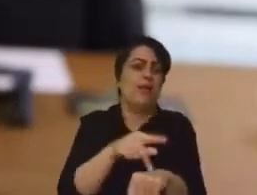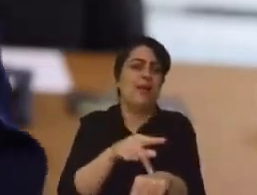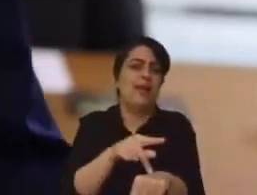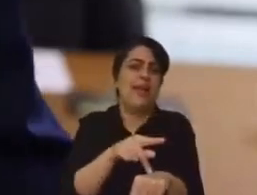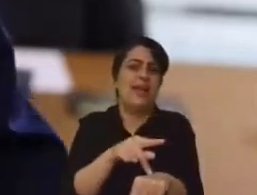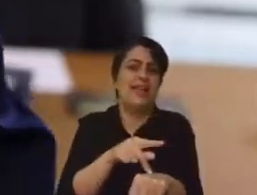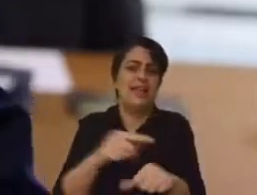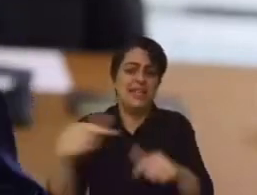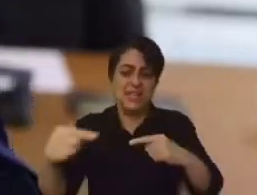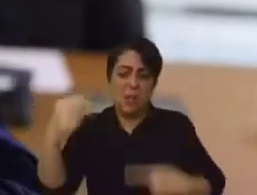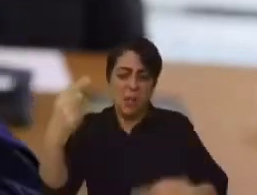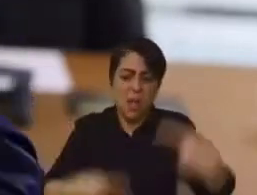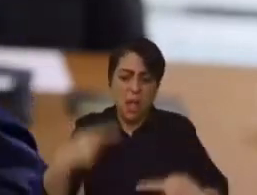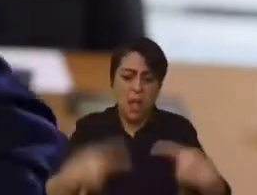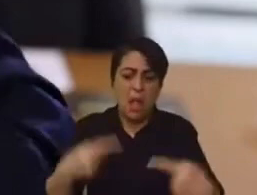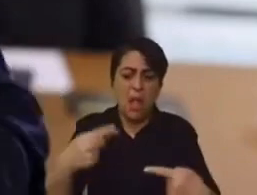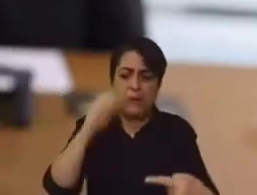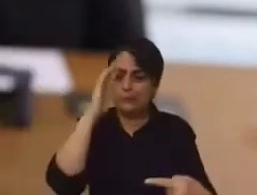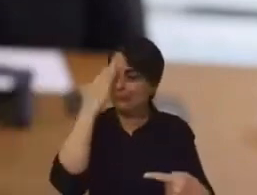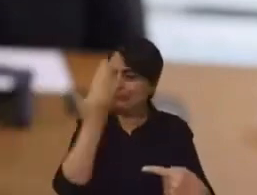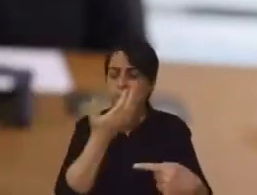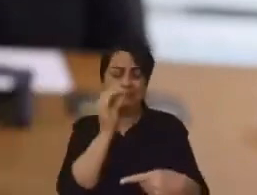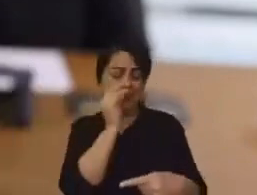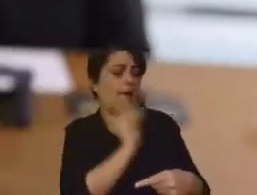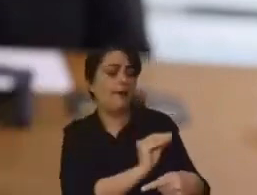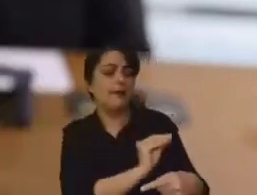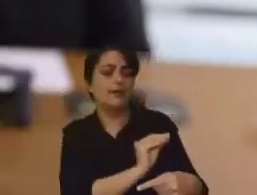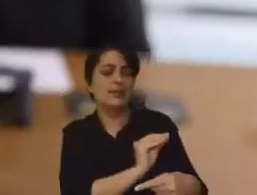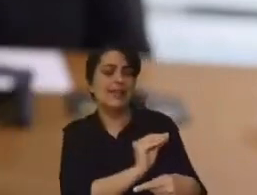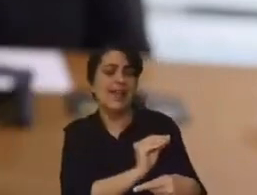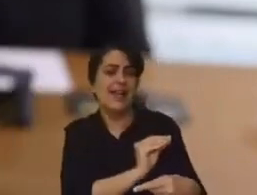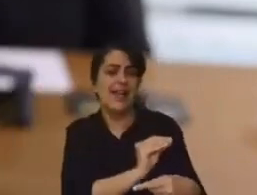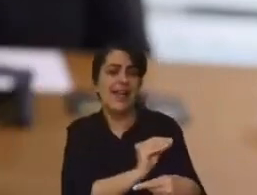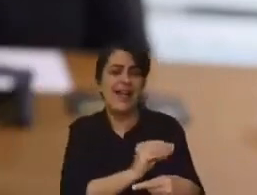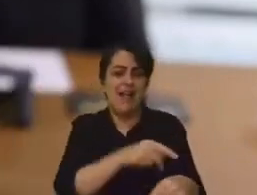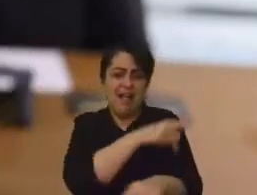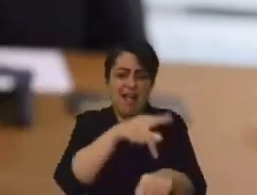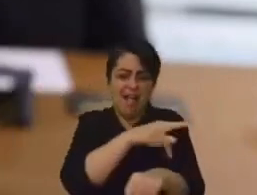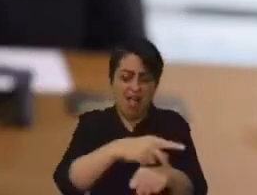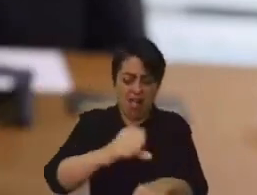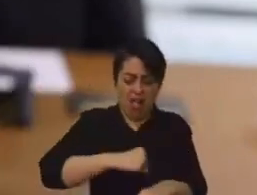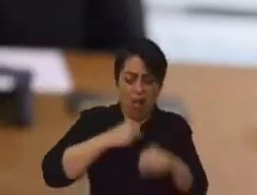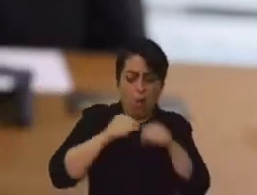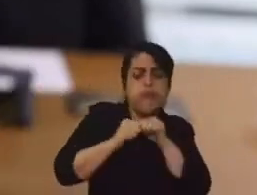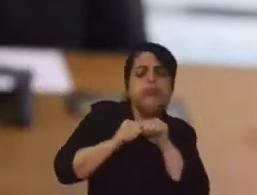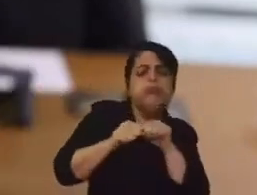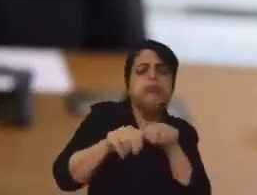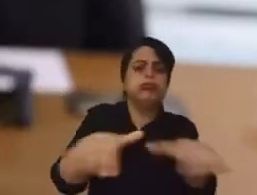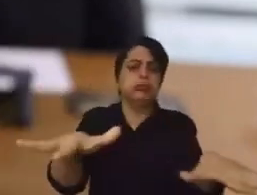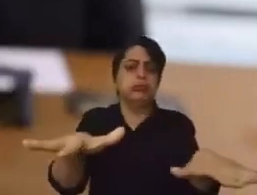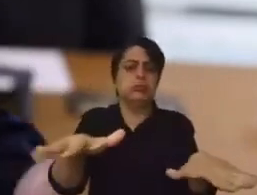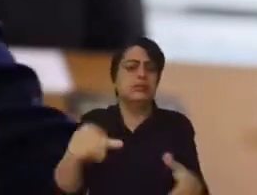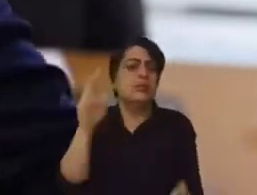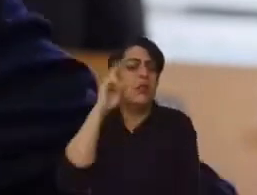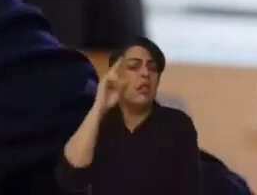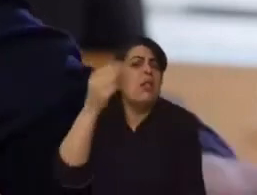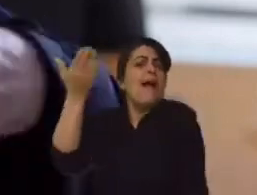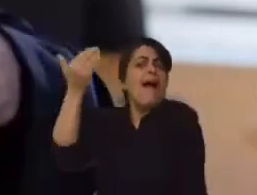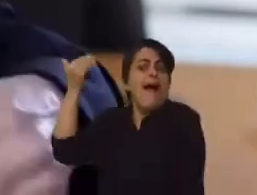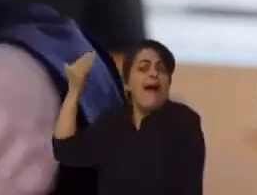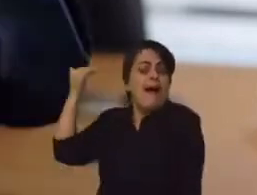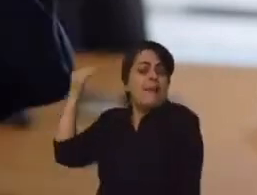Esse país em que se destila ódio todo dia. Ou seja, eu sou de um tempo em que eu ia assistir jogo no Pacaembu